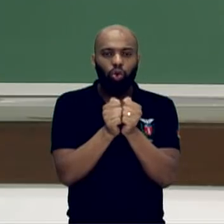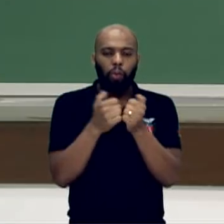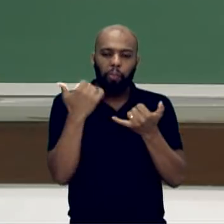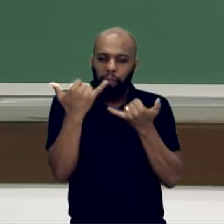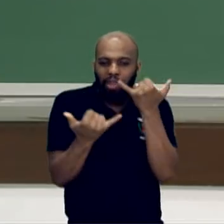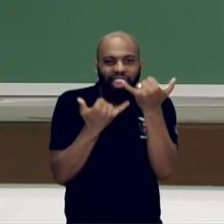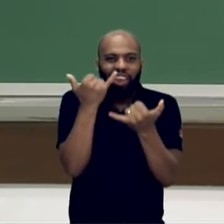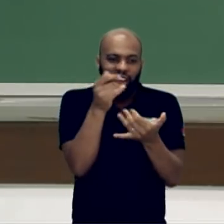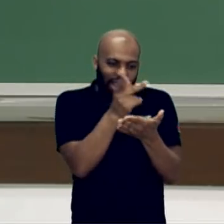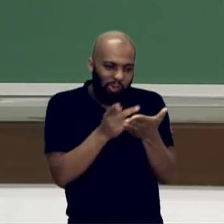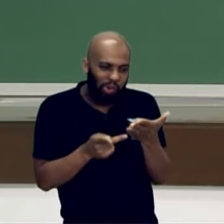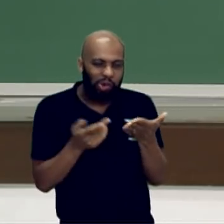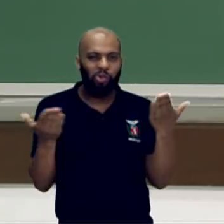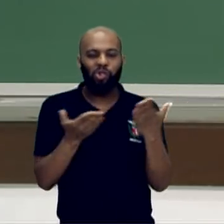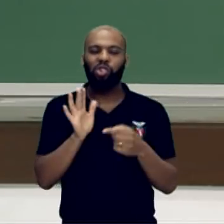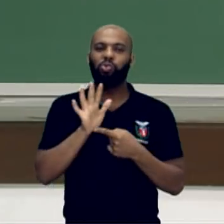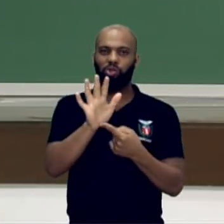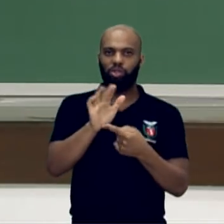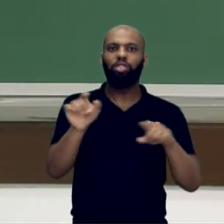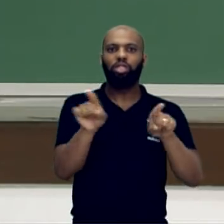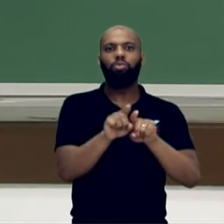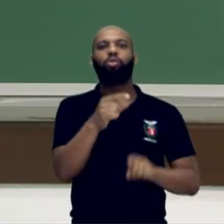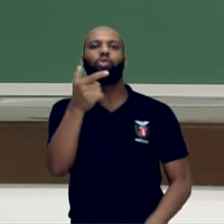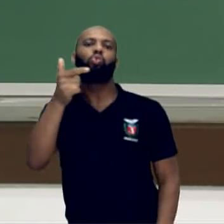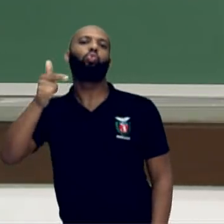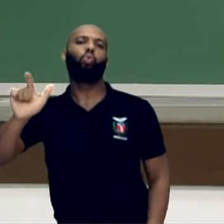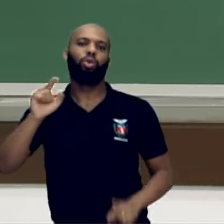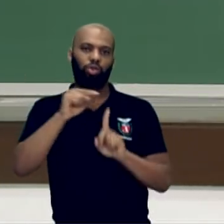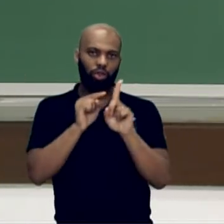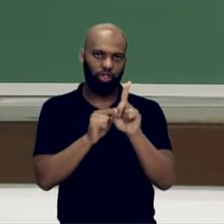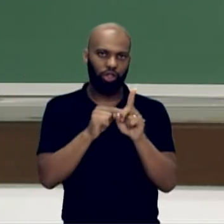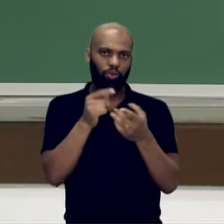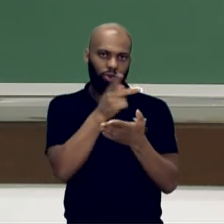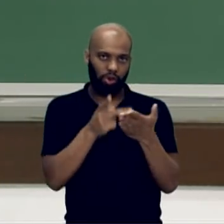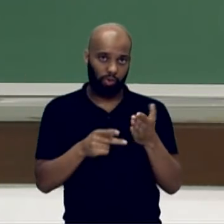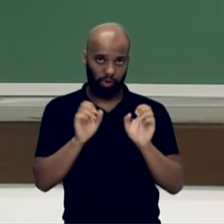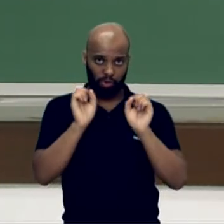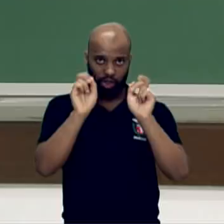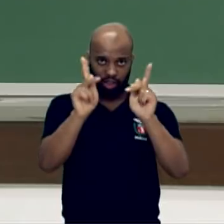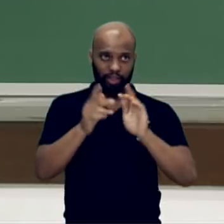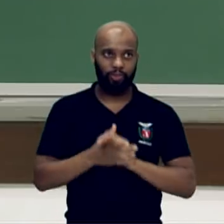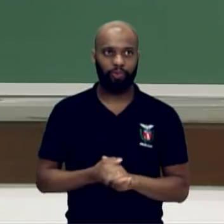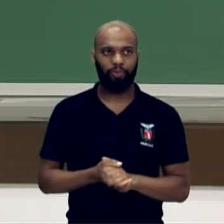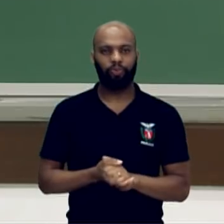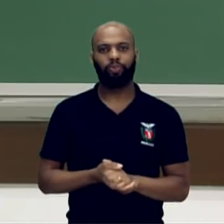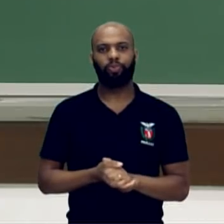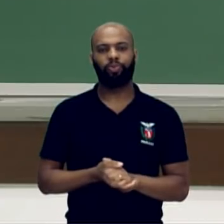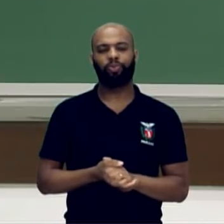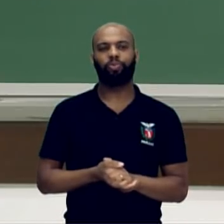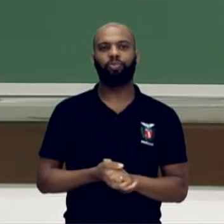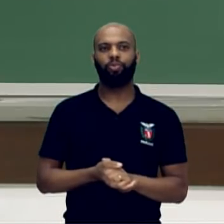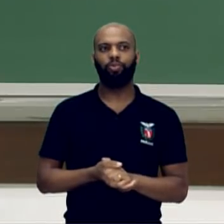nós apresentamos aqui hoje e com outros poemas. Tudo bem?